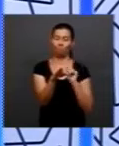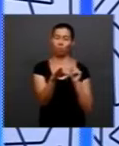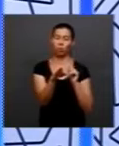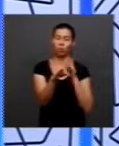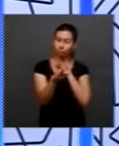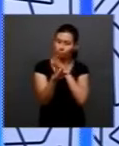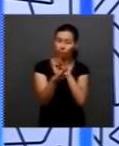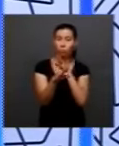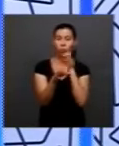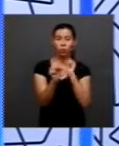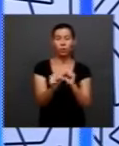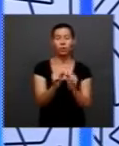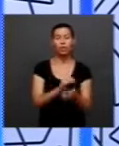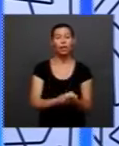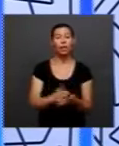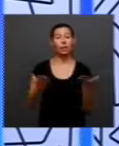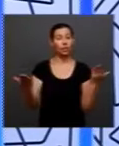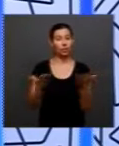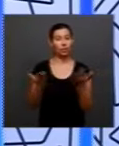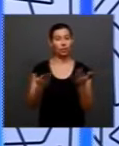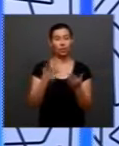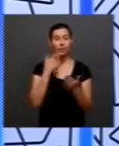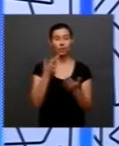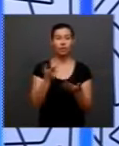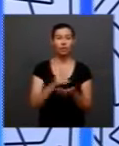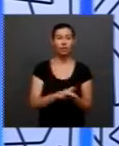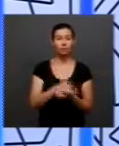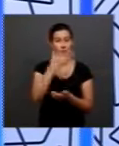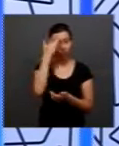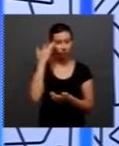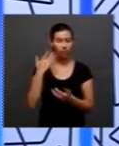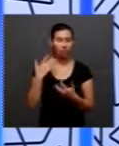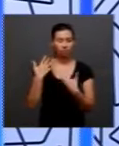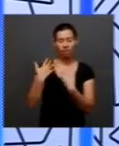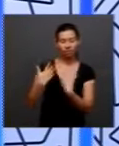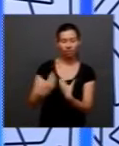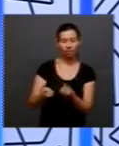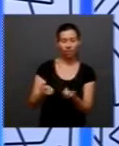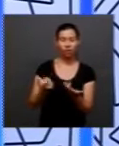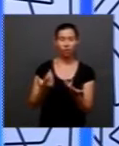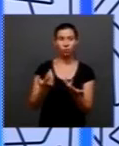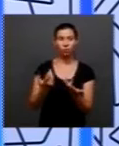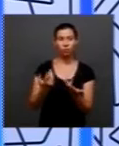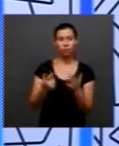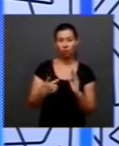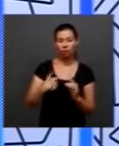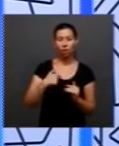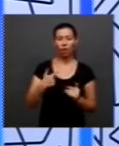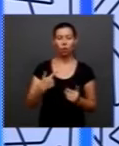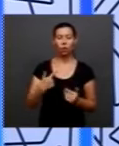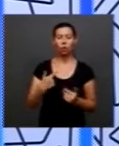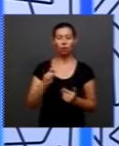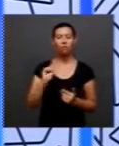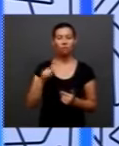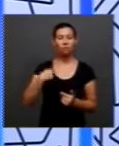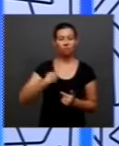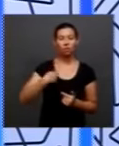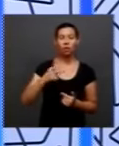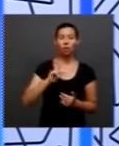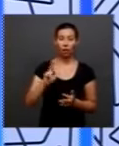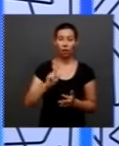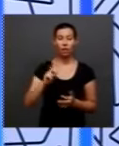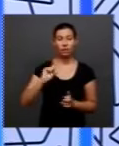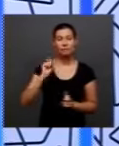do armário como uma possibilidade de existência. De uma existência para além de um ambiente fechado, escondido, para que a gente